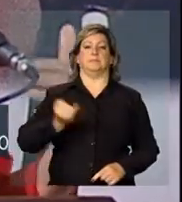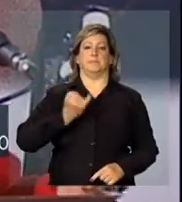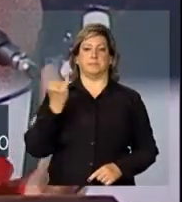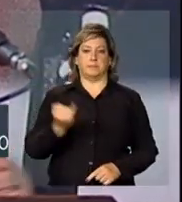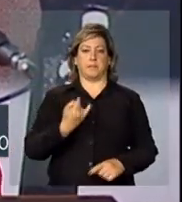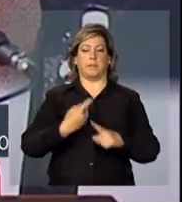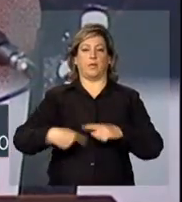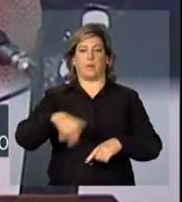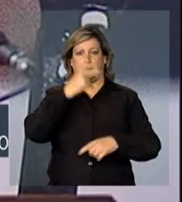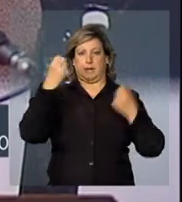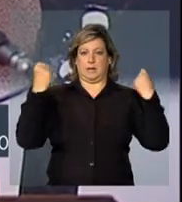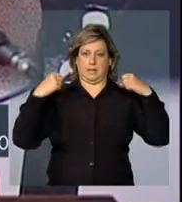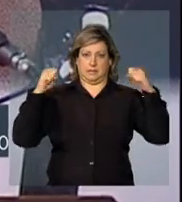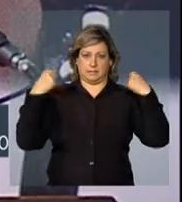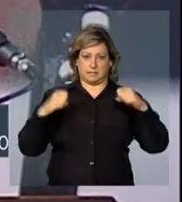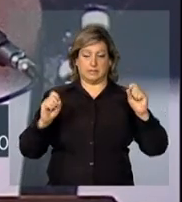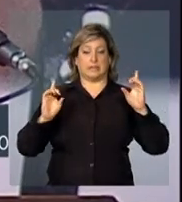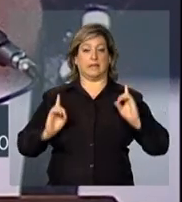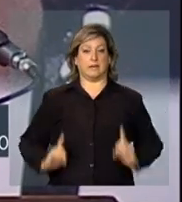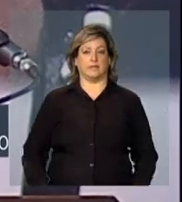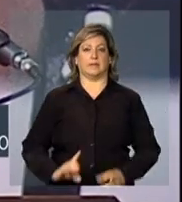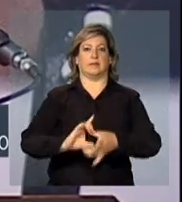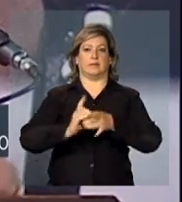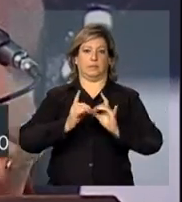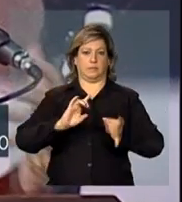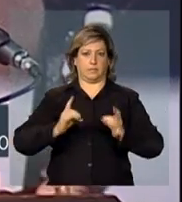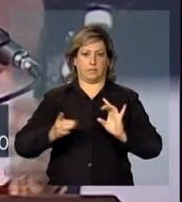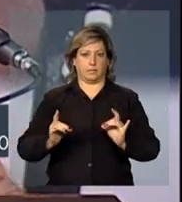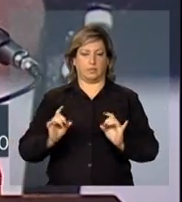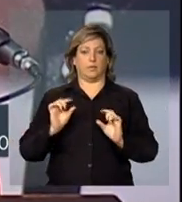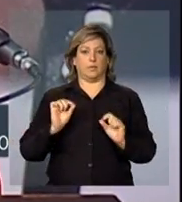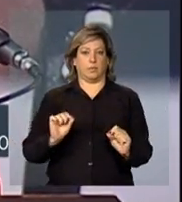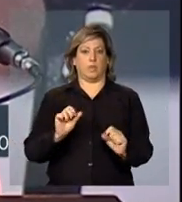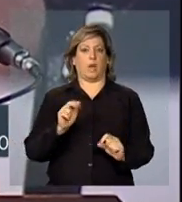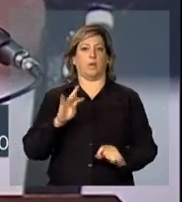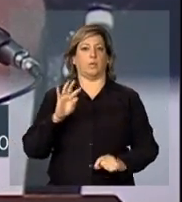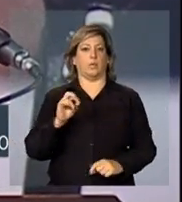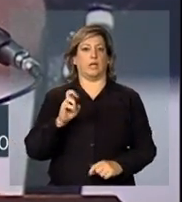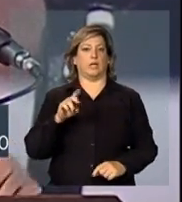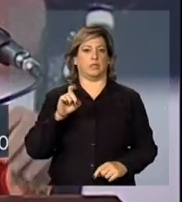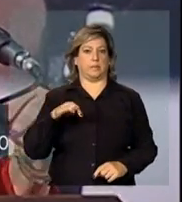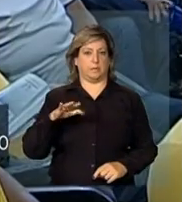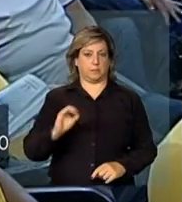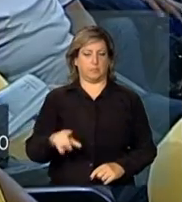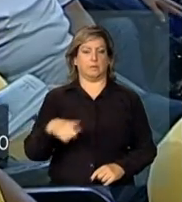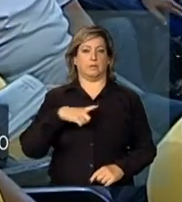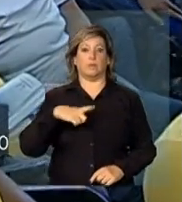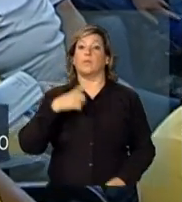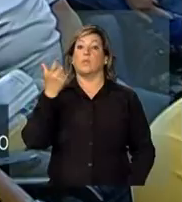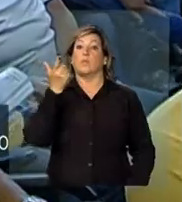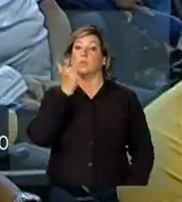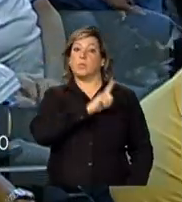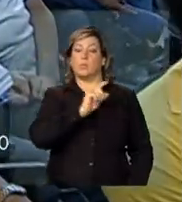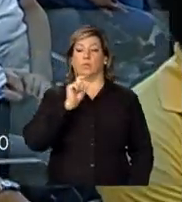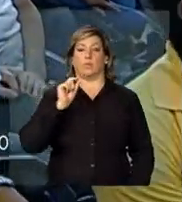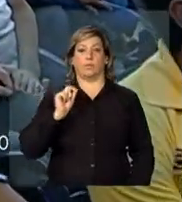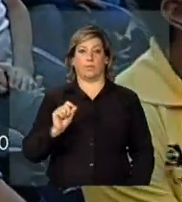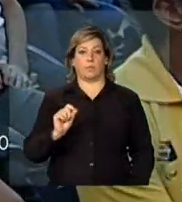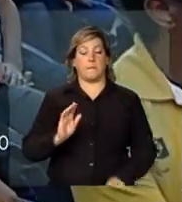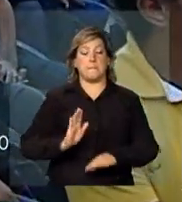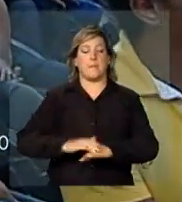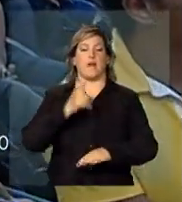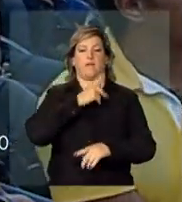os atletas Paraolímpicos de alto rendimento conquistarem mais